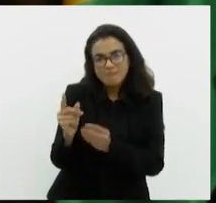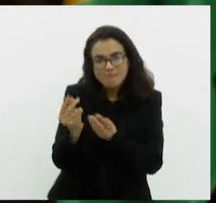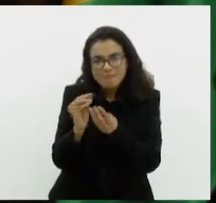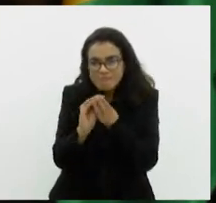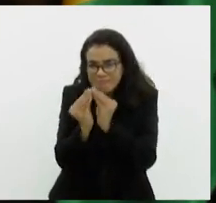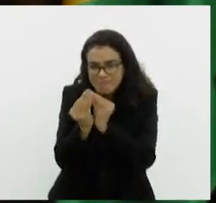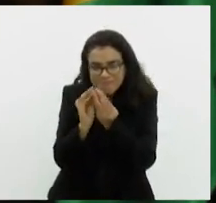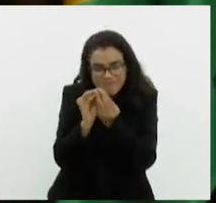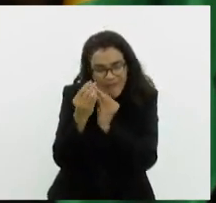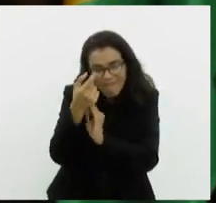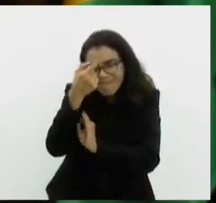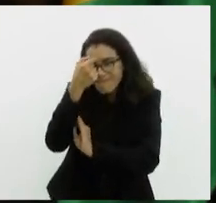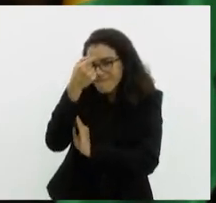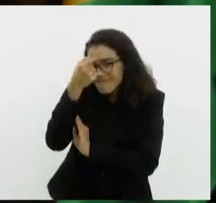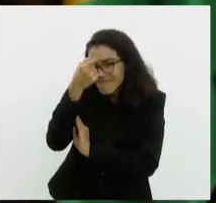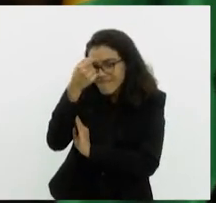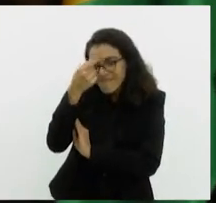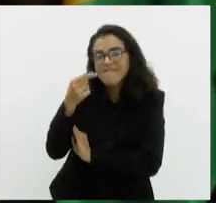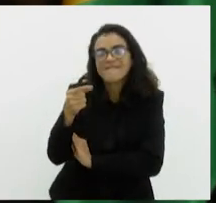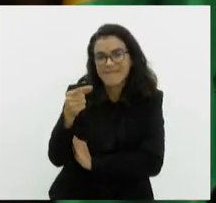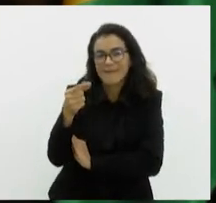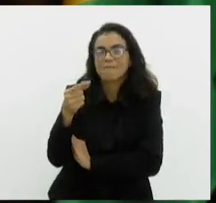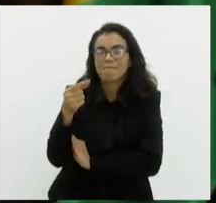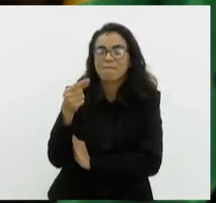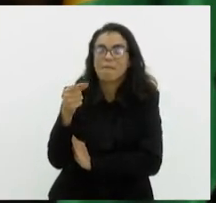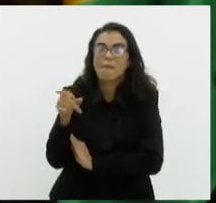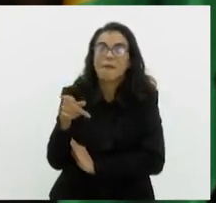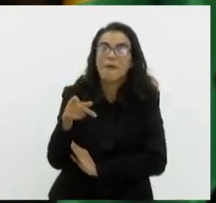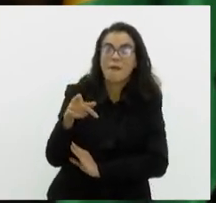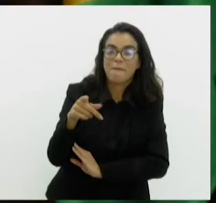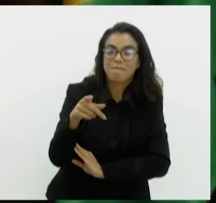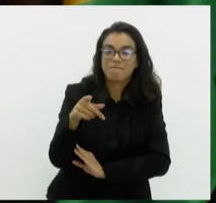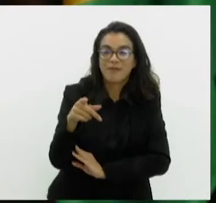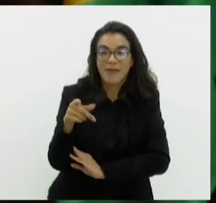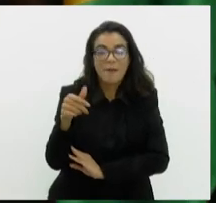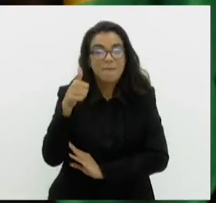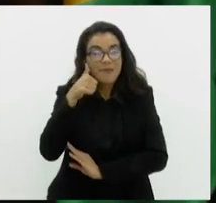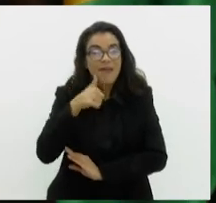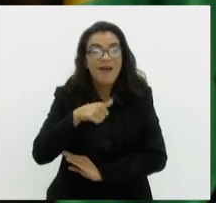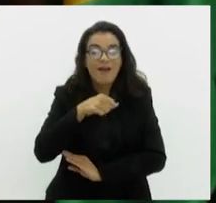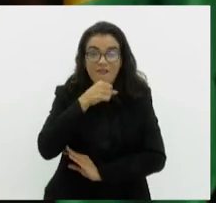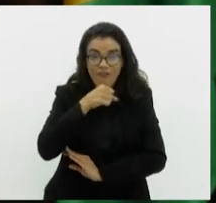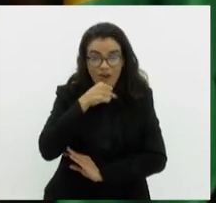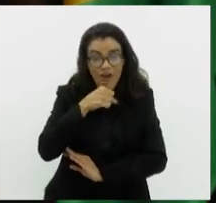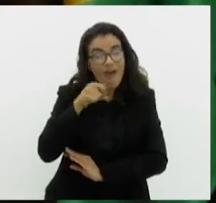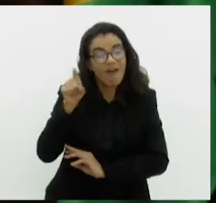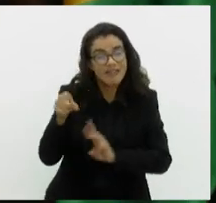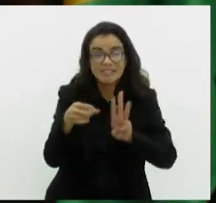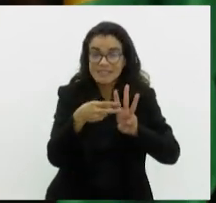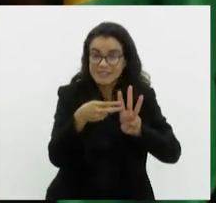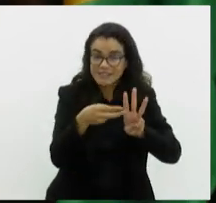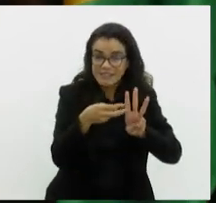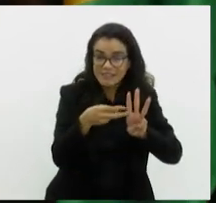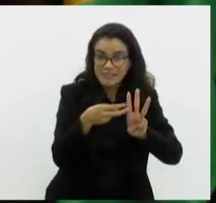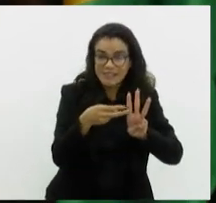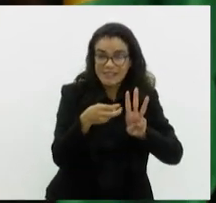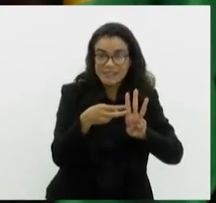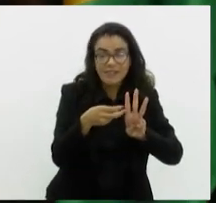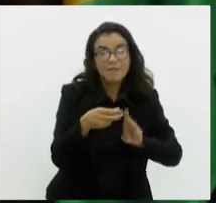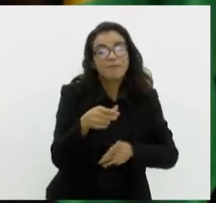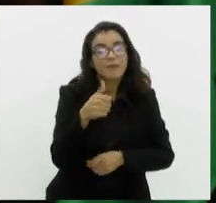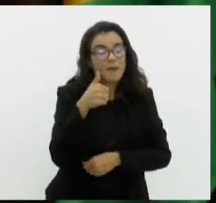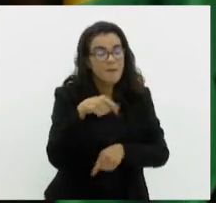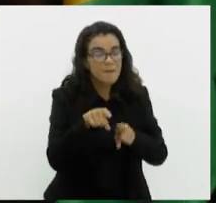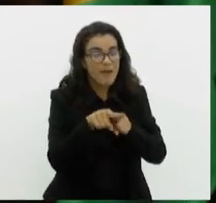consciência de um filho de um mulato com uma índia Cintalarga e de uma mulher